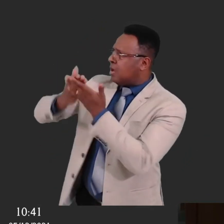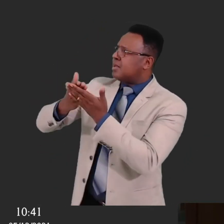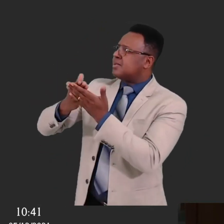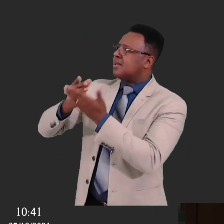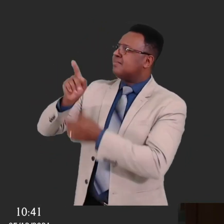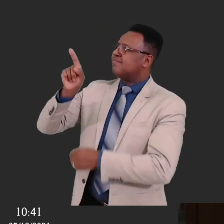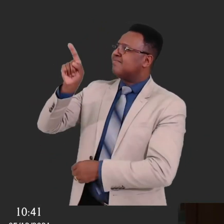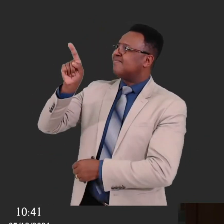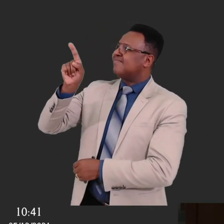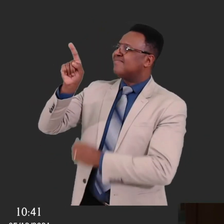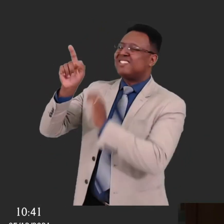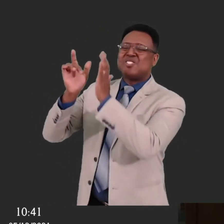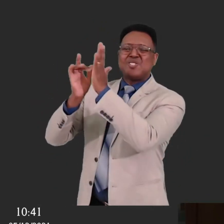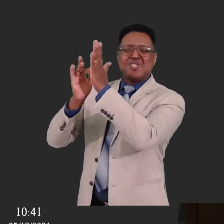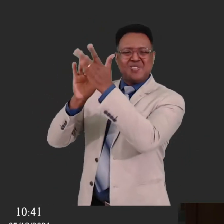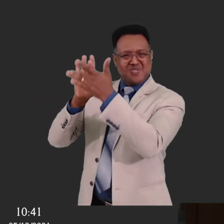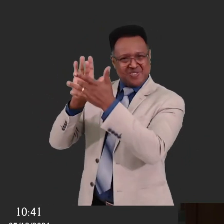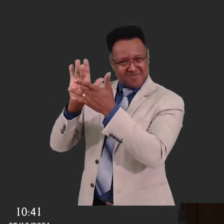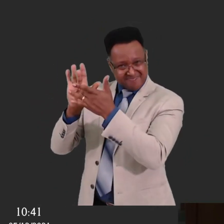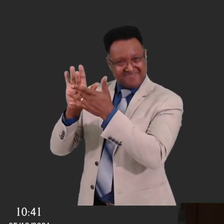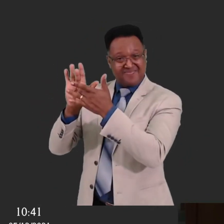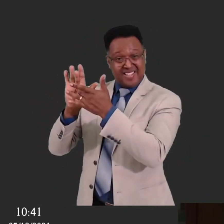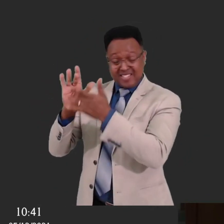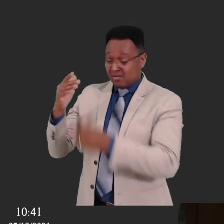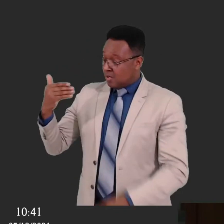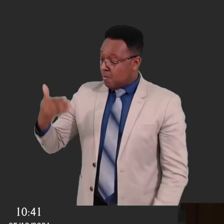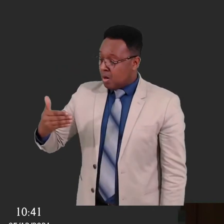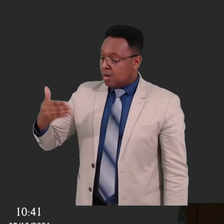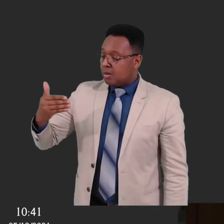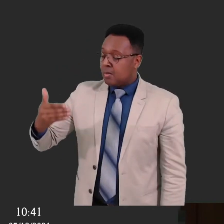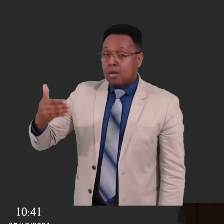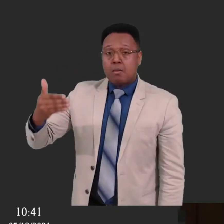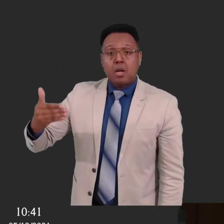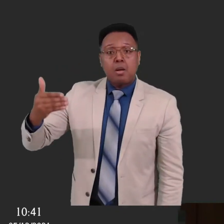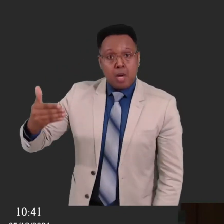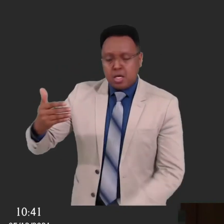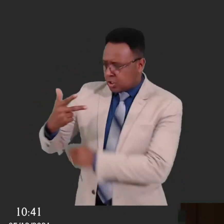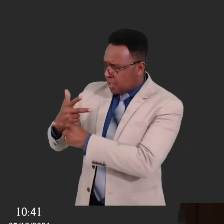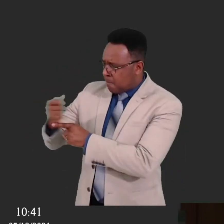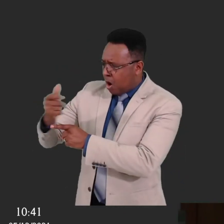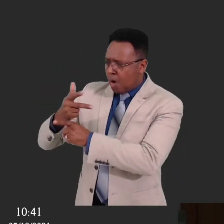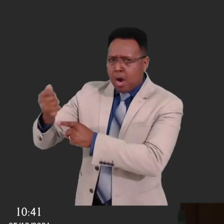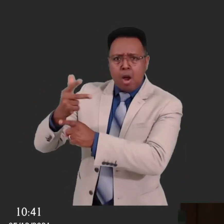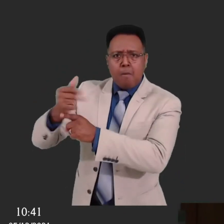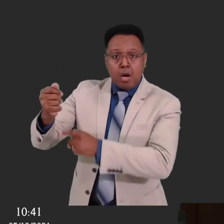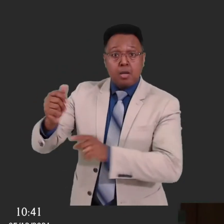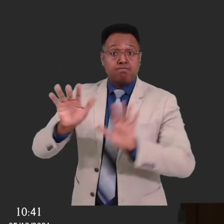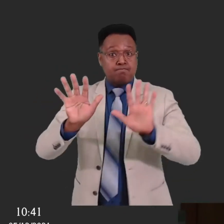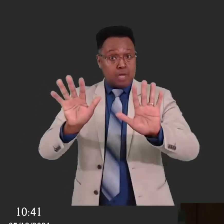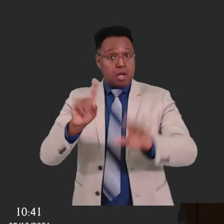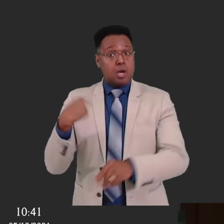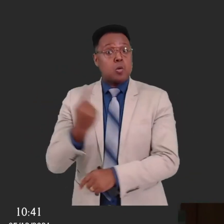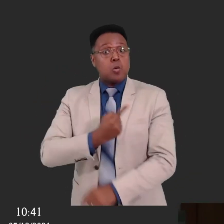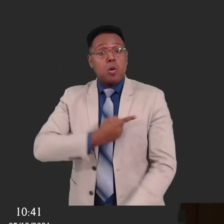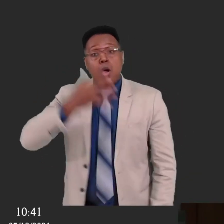são etapas que vamos vencendo, mas sabendo que durante cada uma delas nós vamos